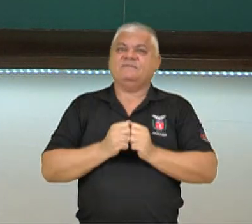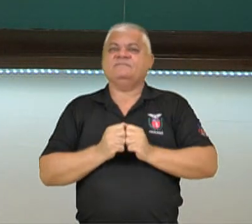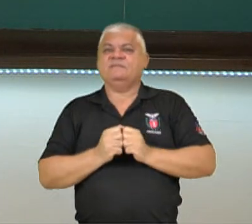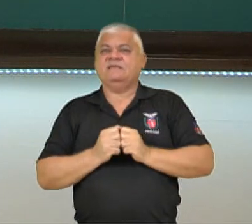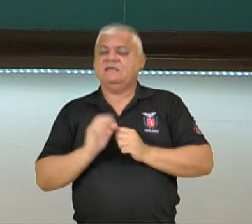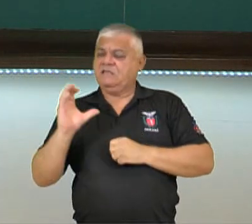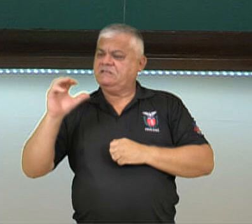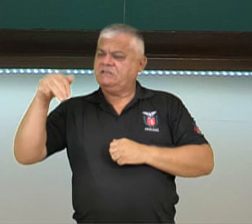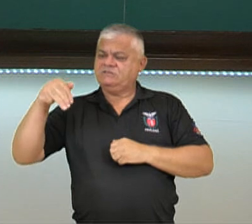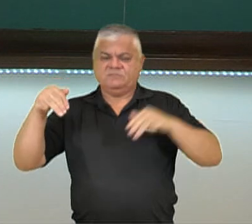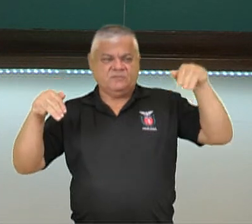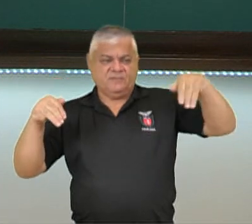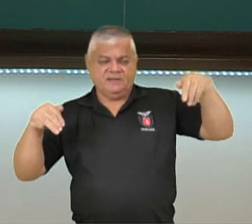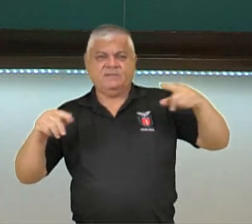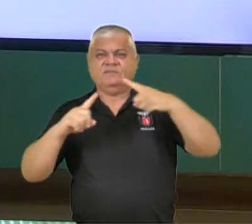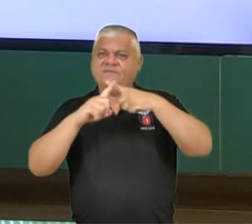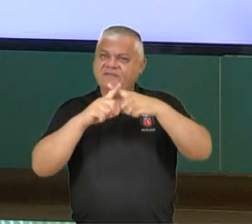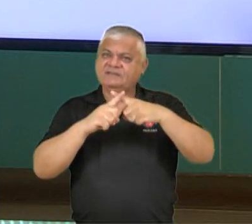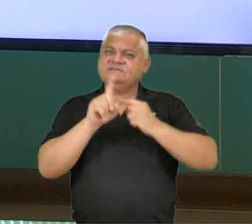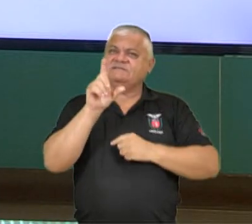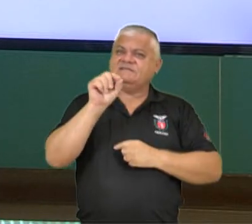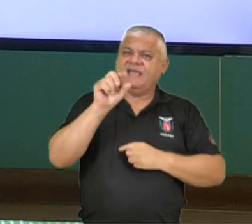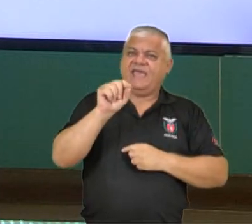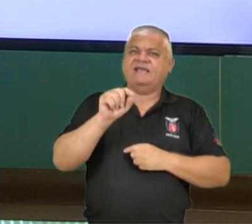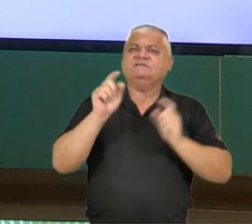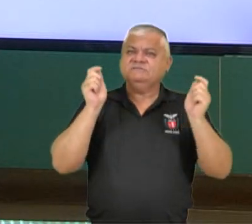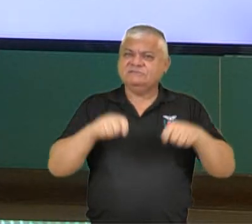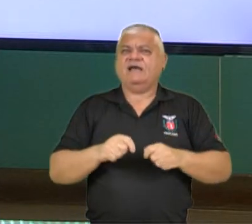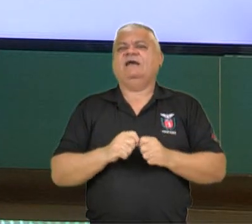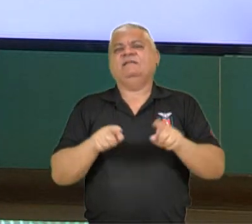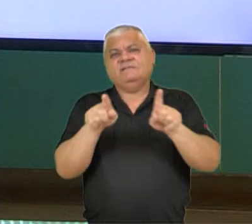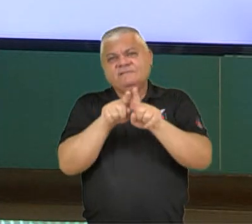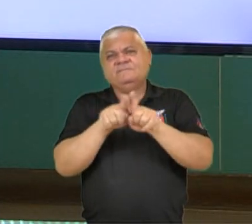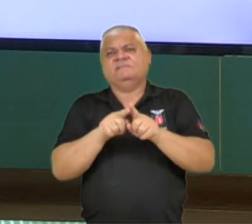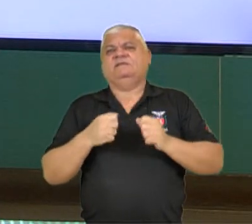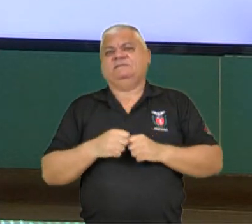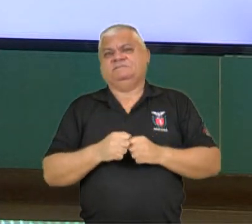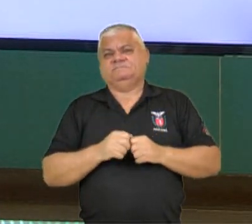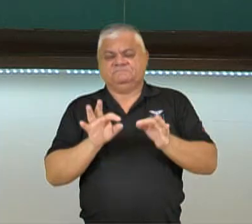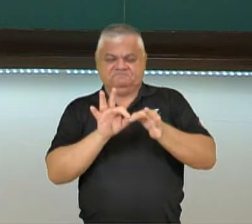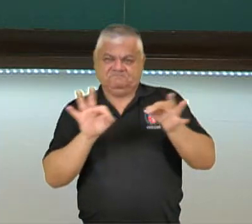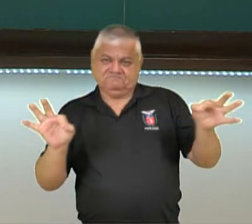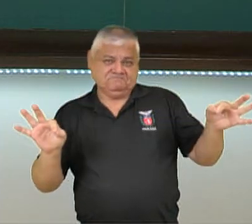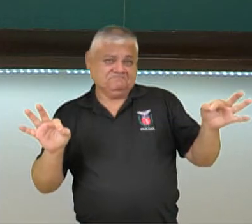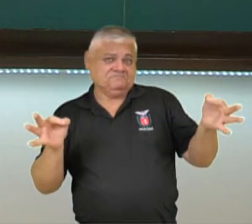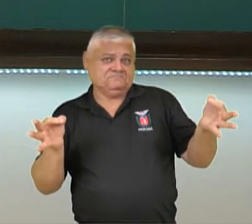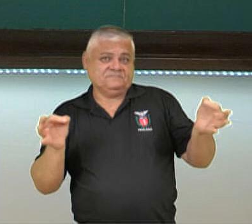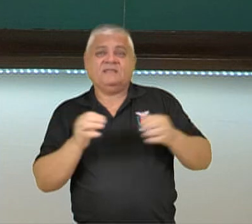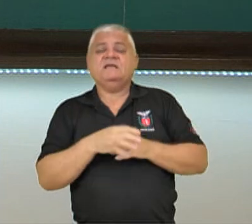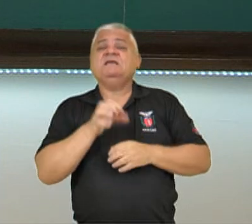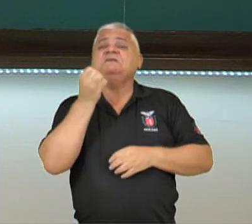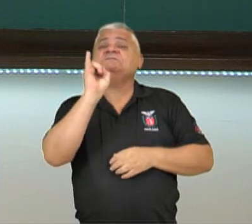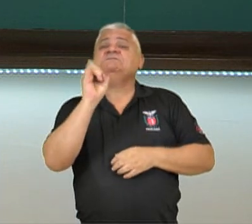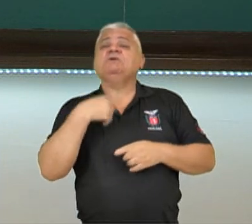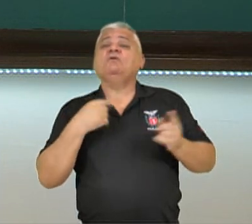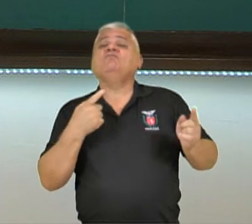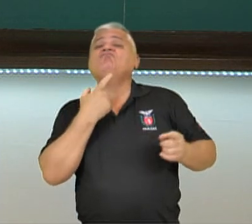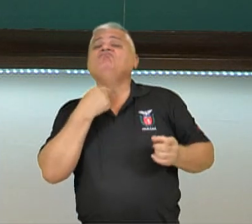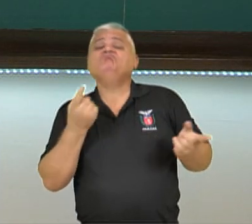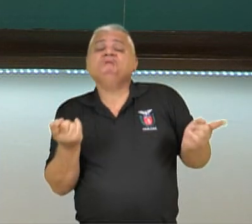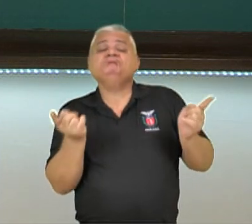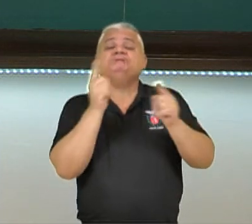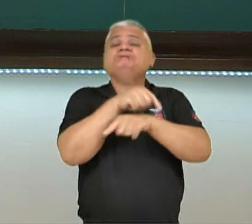posso fazer uma linha direta entre metro e milímetro, multiplicando por 1000. Se eu quiser fazer o oposto, do